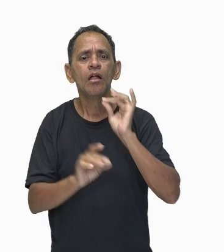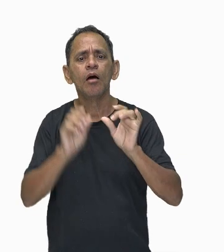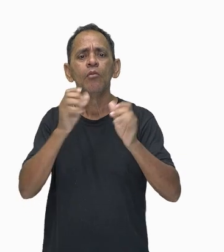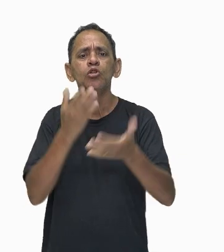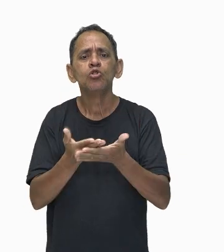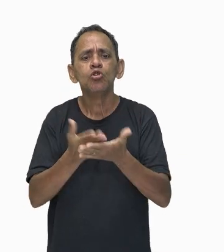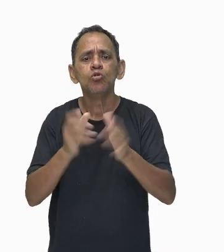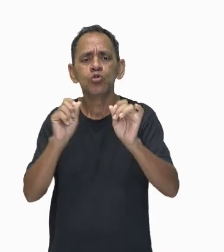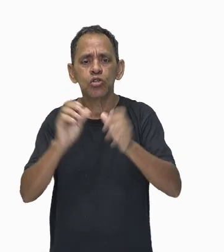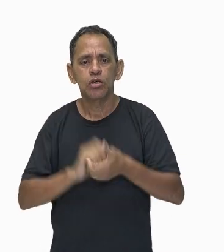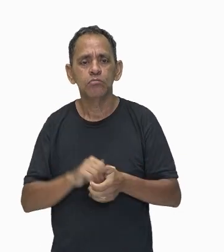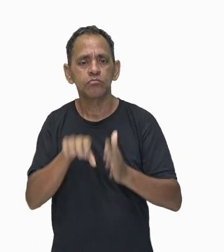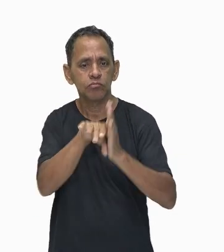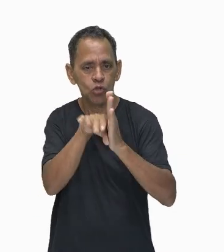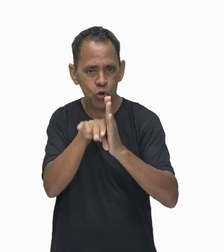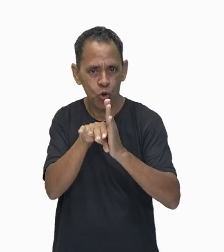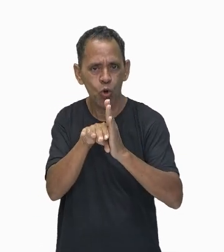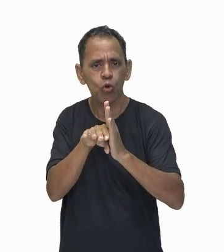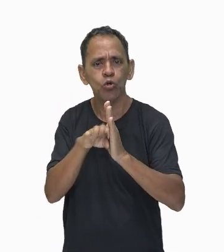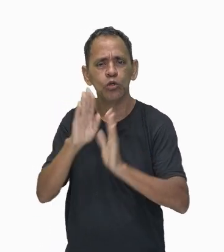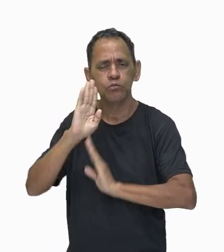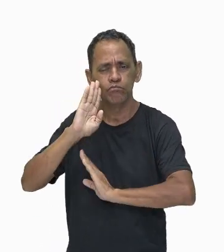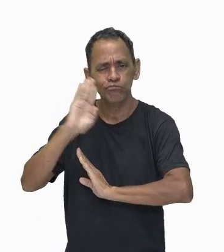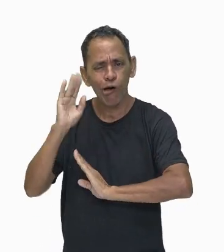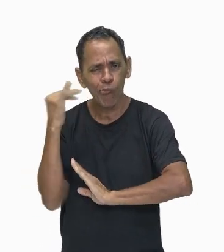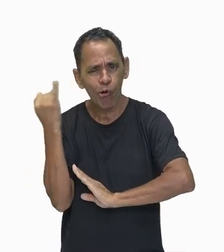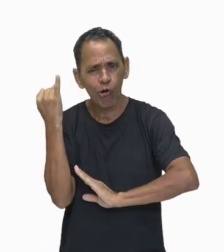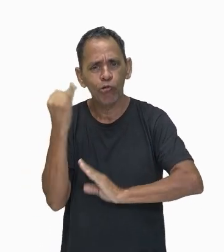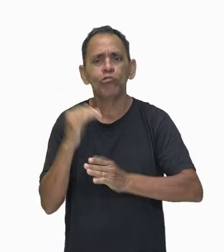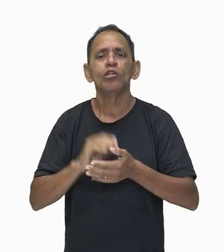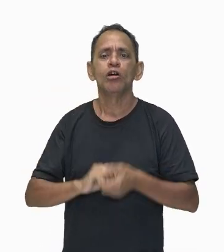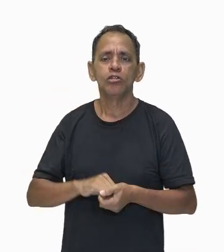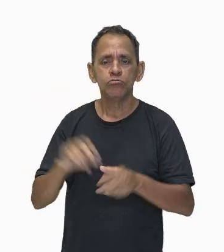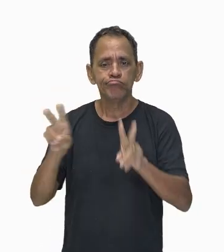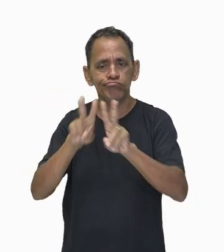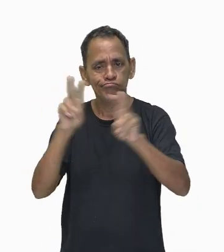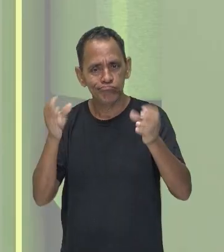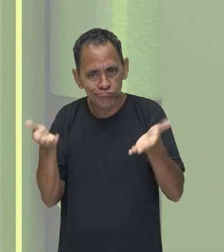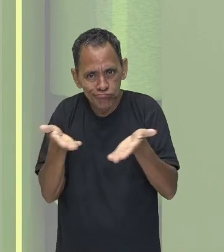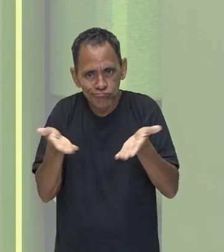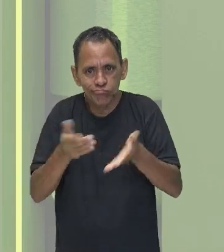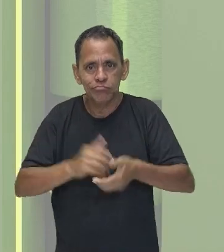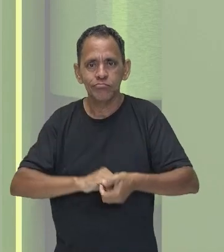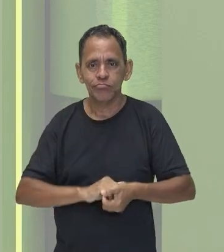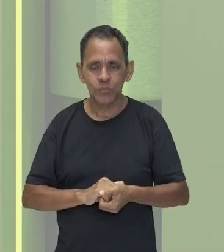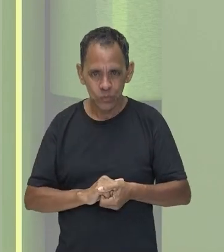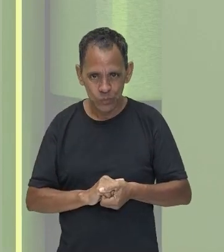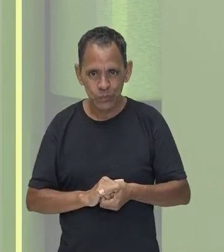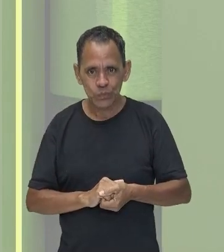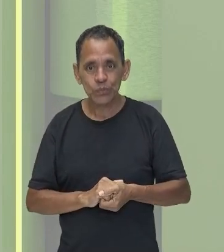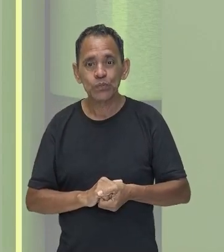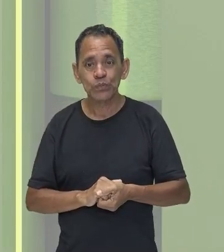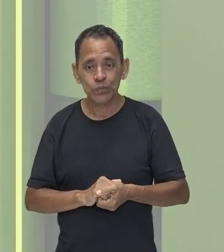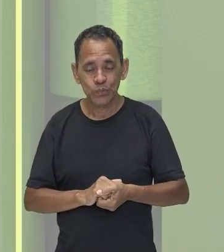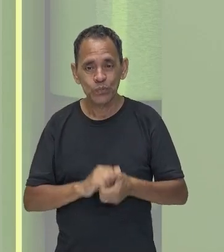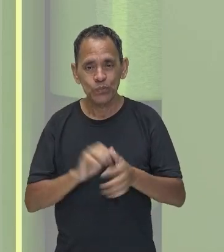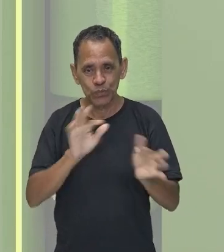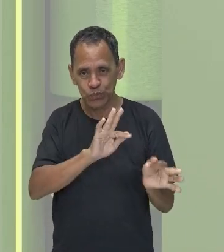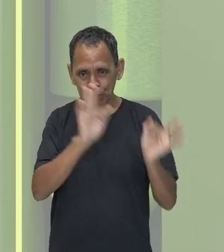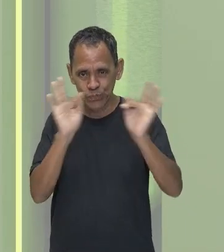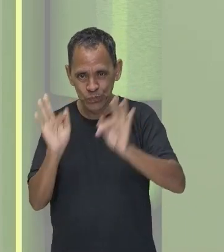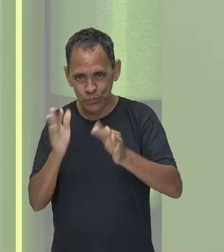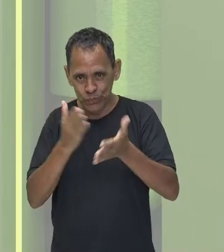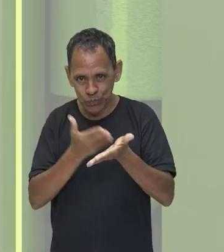estudaremos conceitos fundamentais sobre trabalho e potência. Então é isso, pessoal. Vamos dar